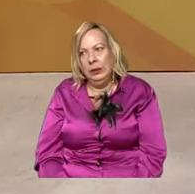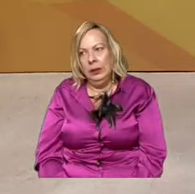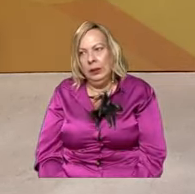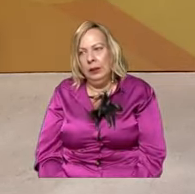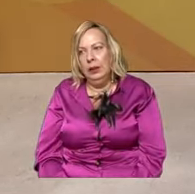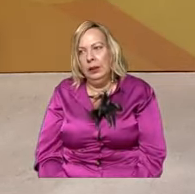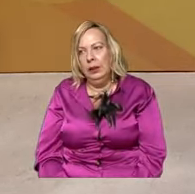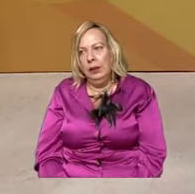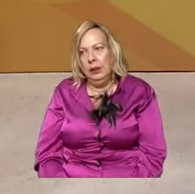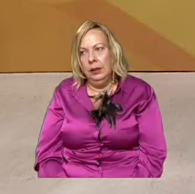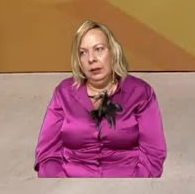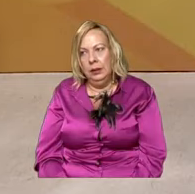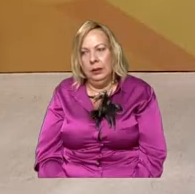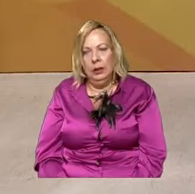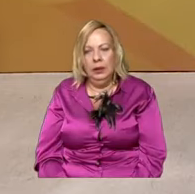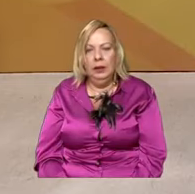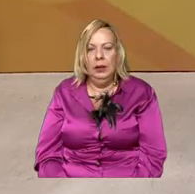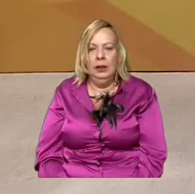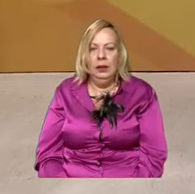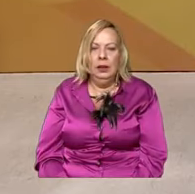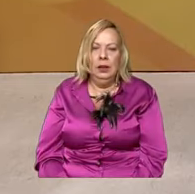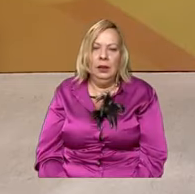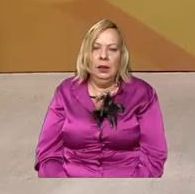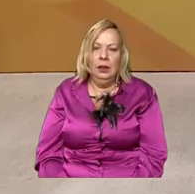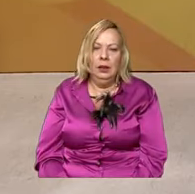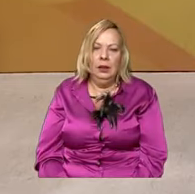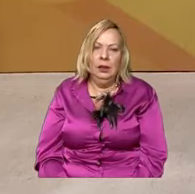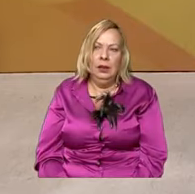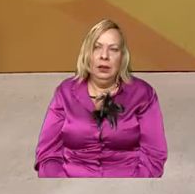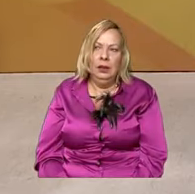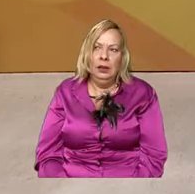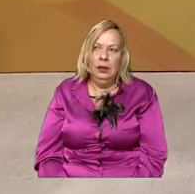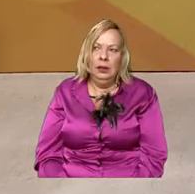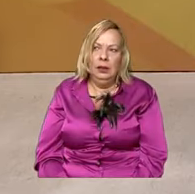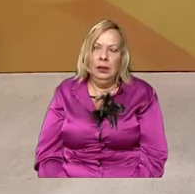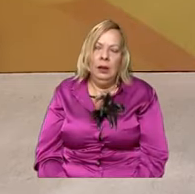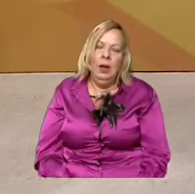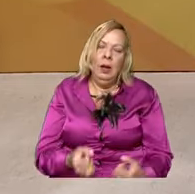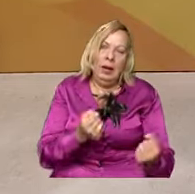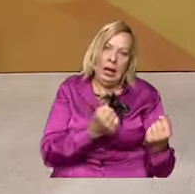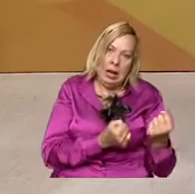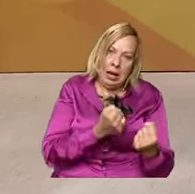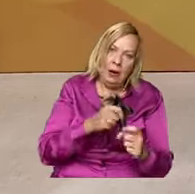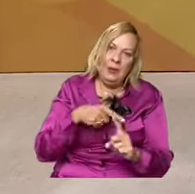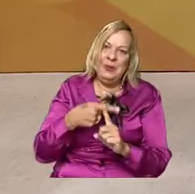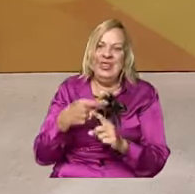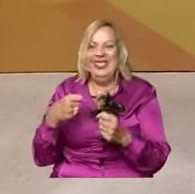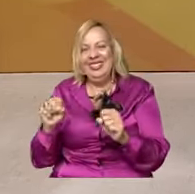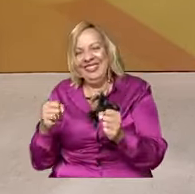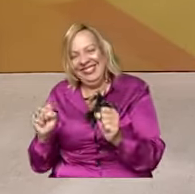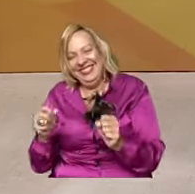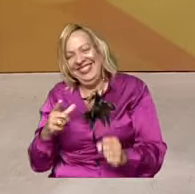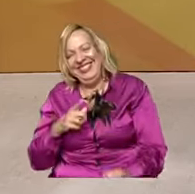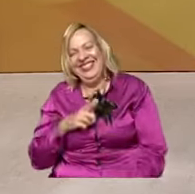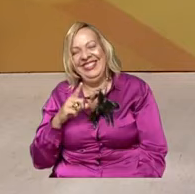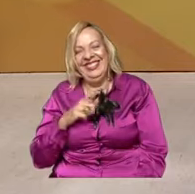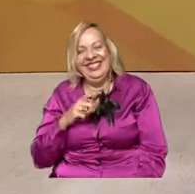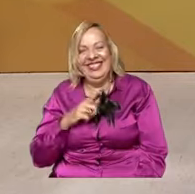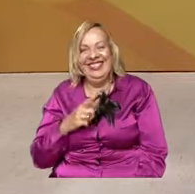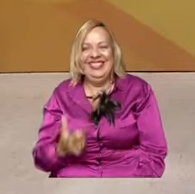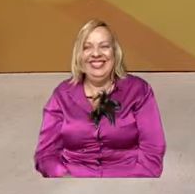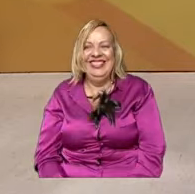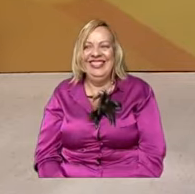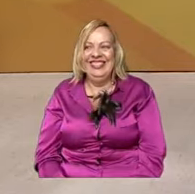mas... Uma moto Honda XRE, uma Tracker, mais uma moto Honda XRE,